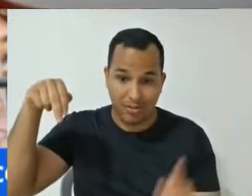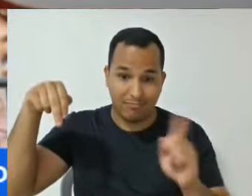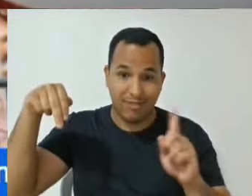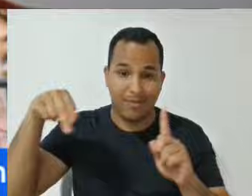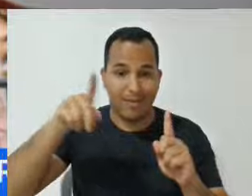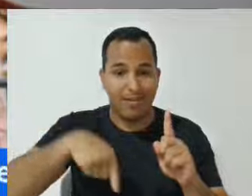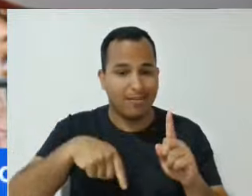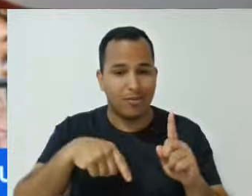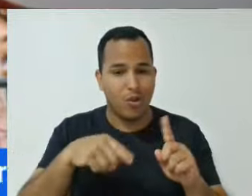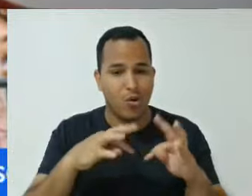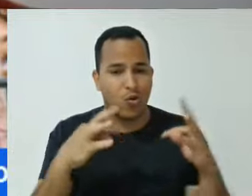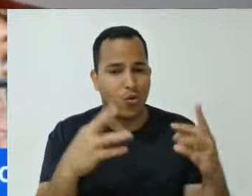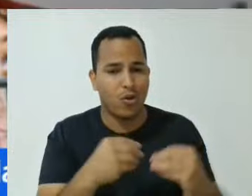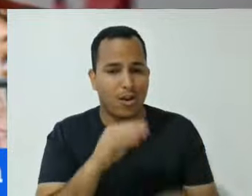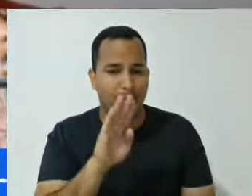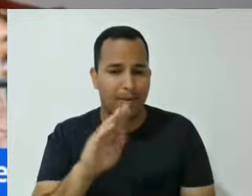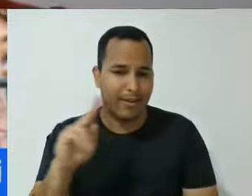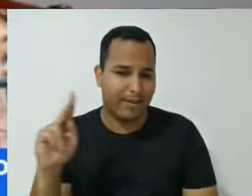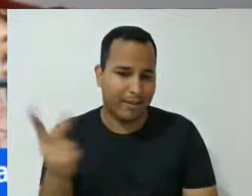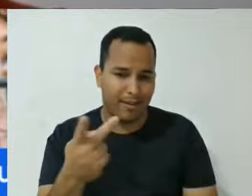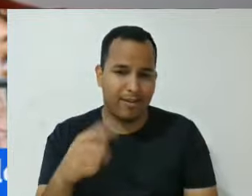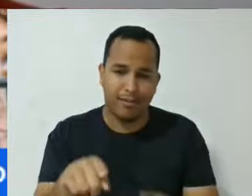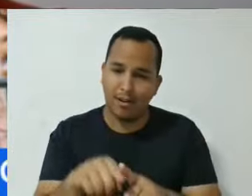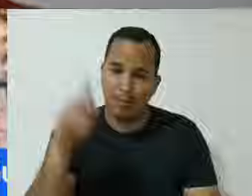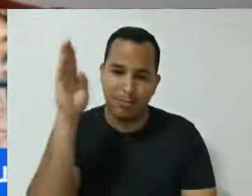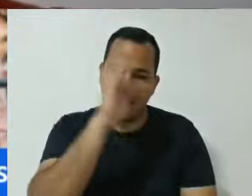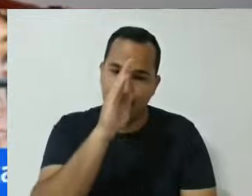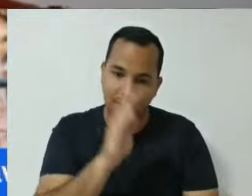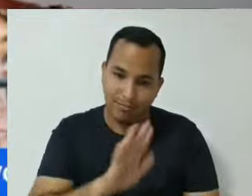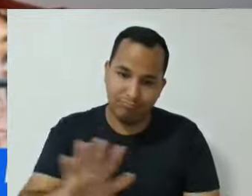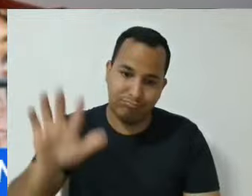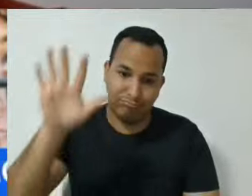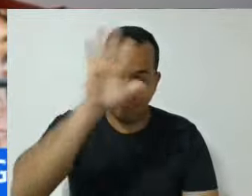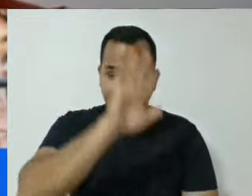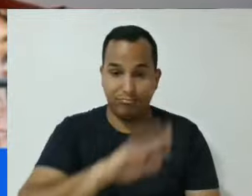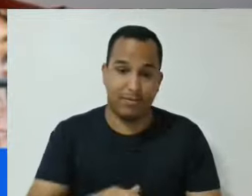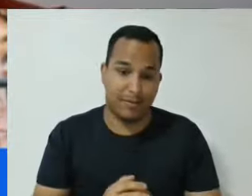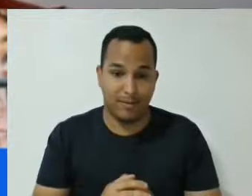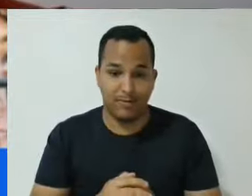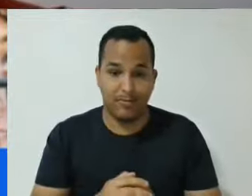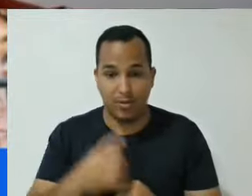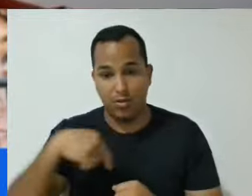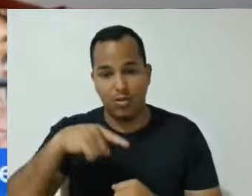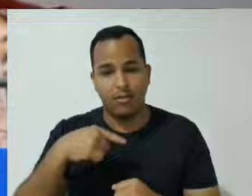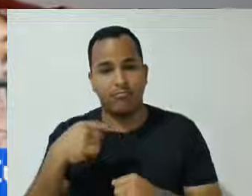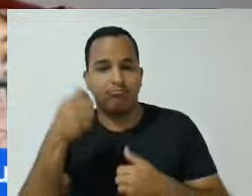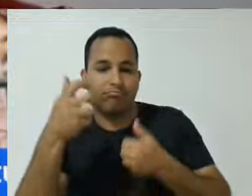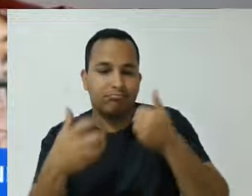Horizonte, que está do estado e do Brasil, que a gente está contando um pouquinho, né, esses fragmentos,